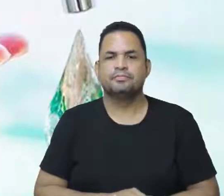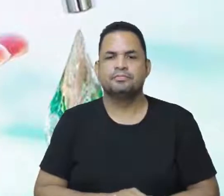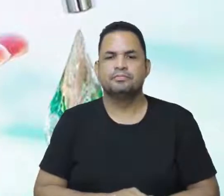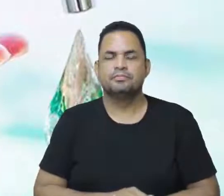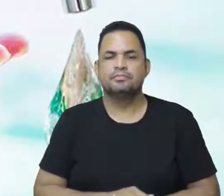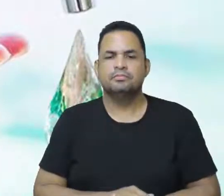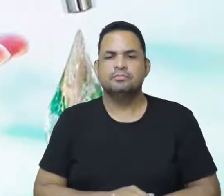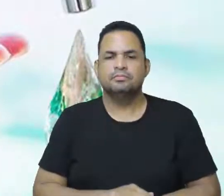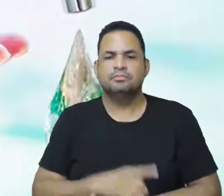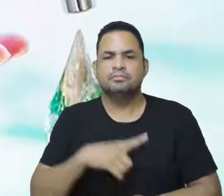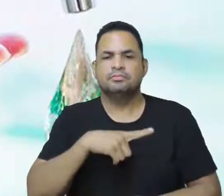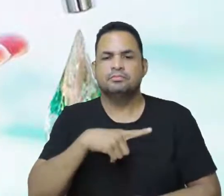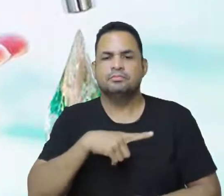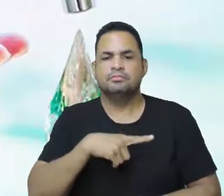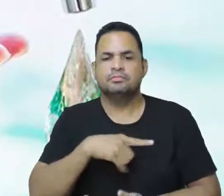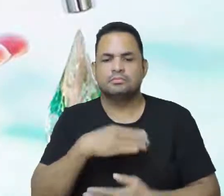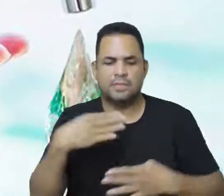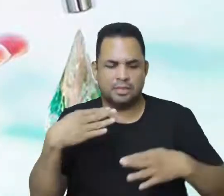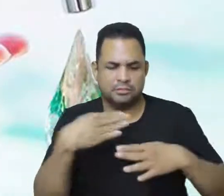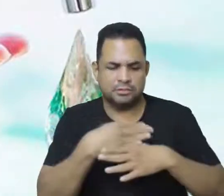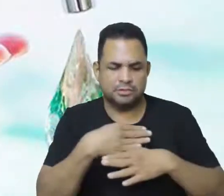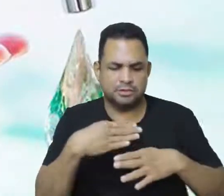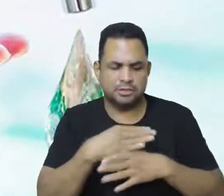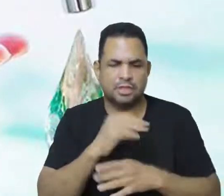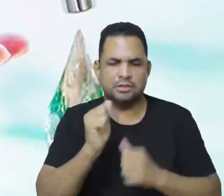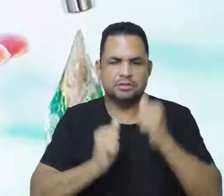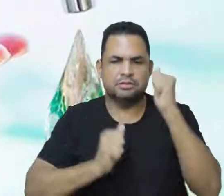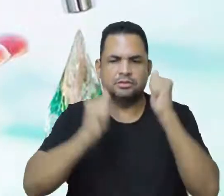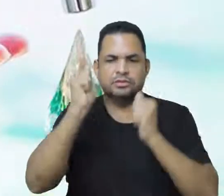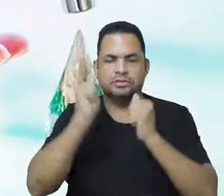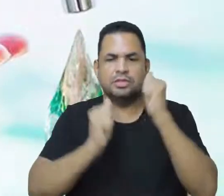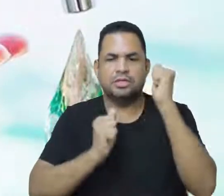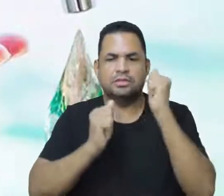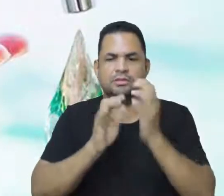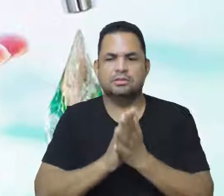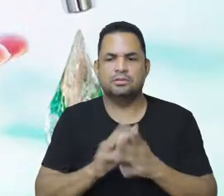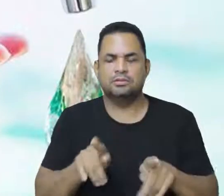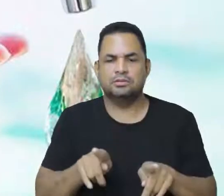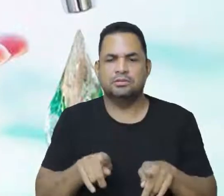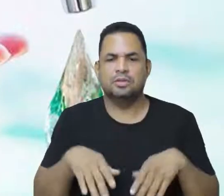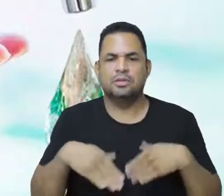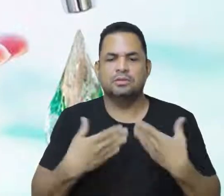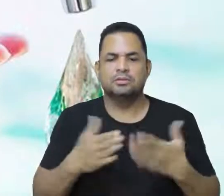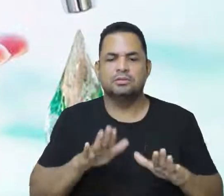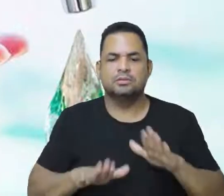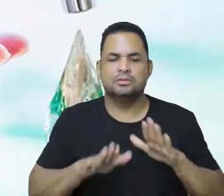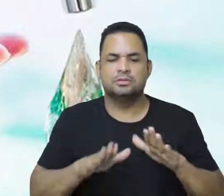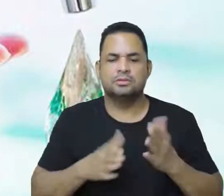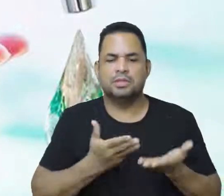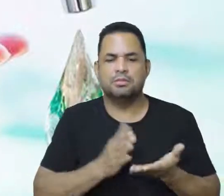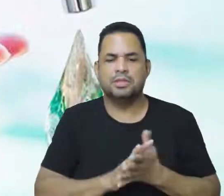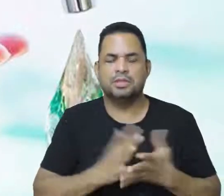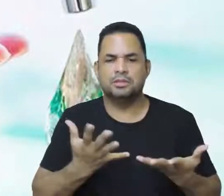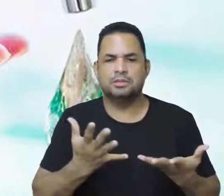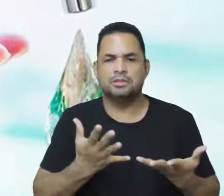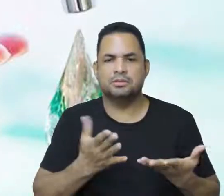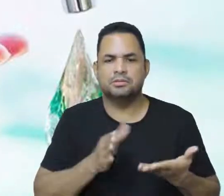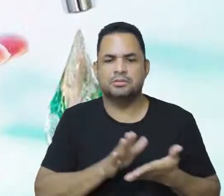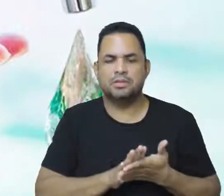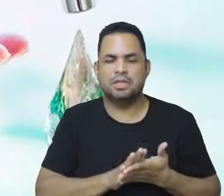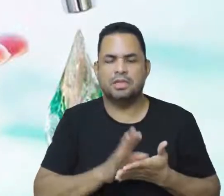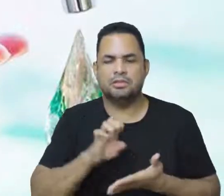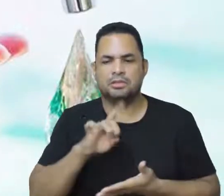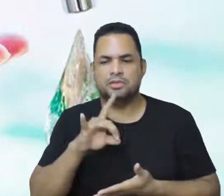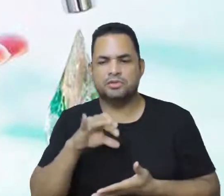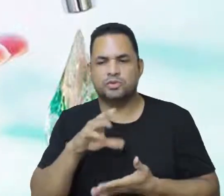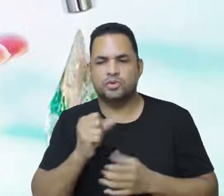Como nós também temos em cidades industriais, que muitas vezes, dependendo da estação do ano,